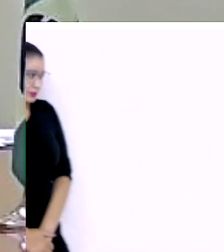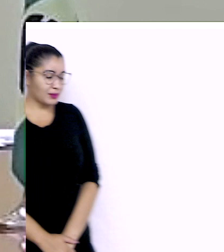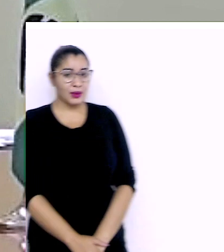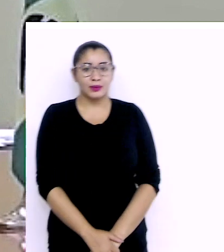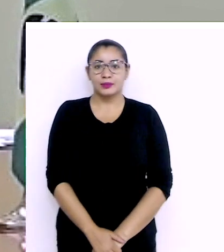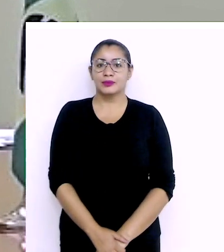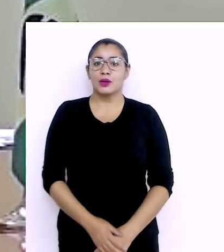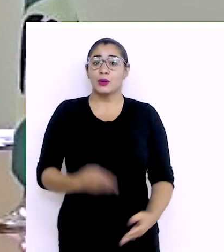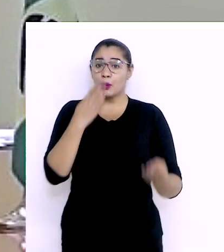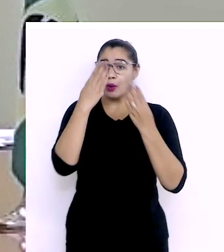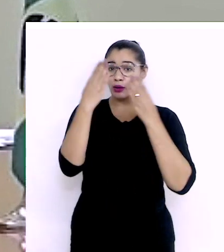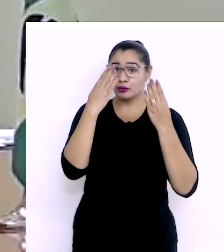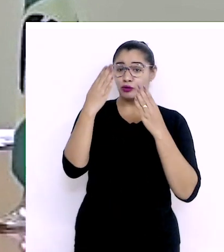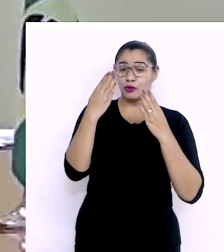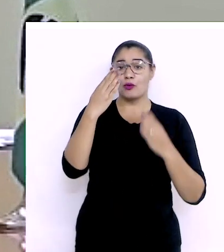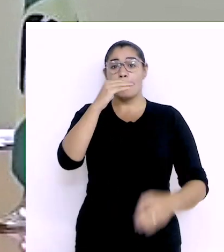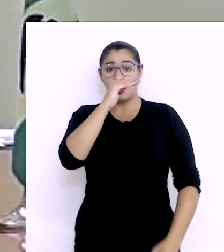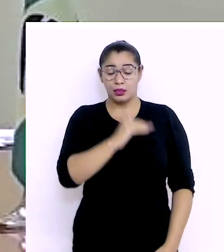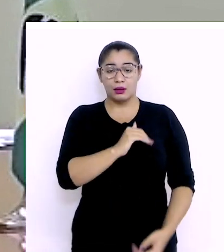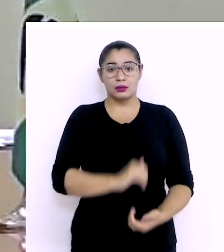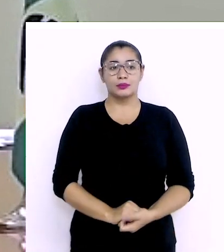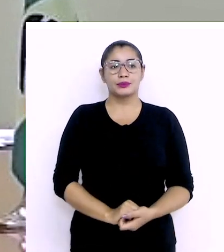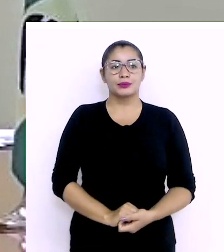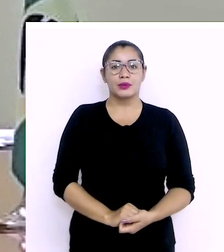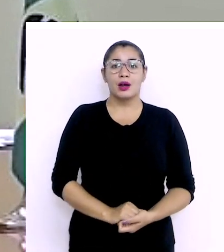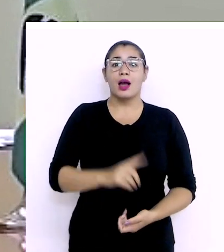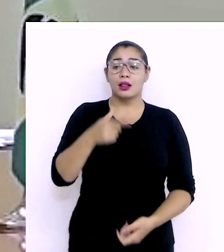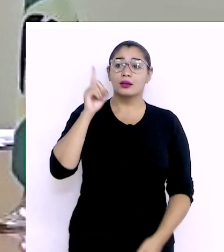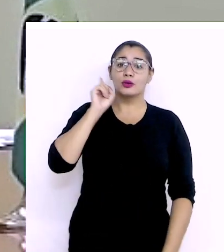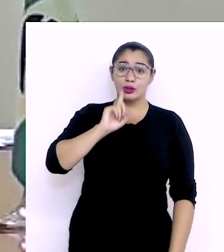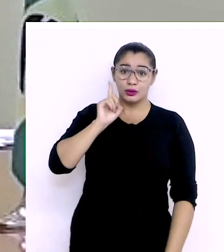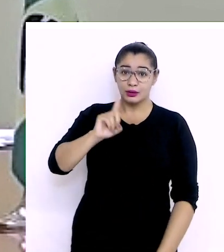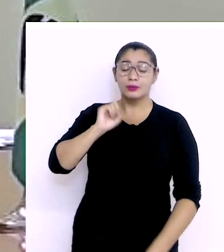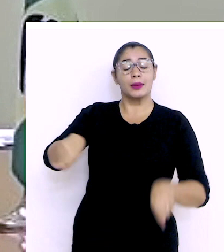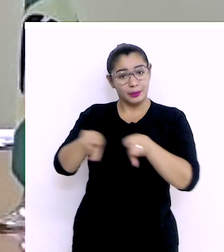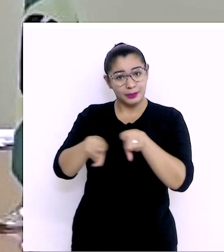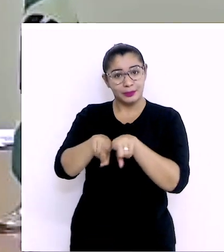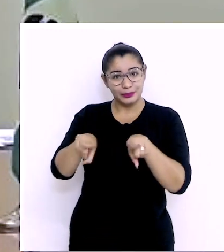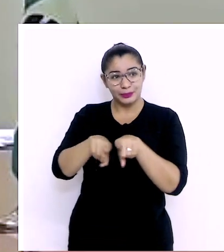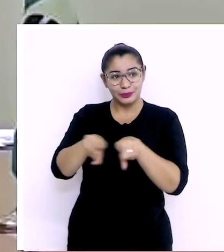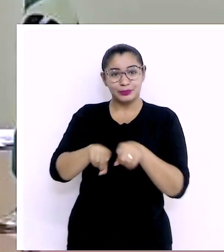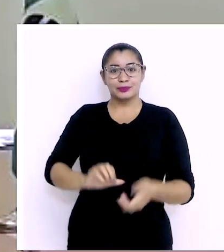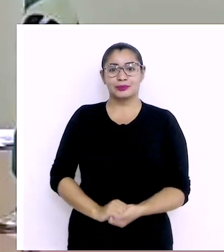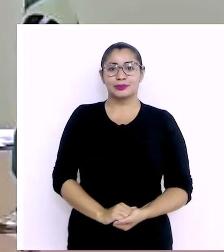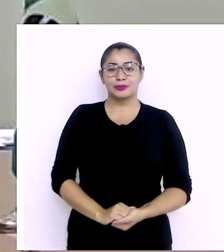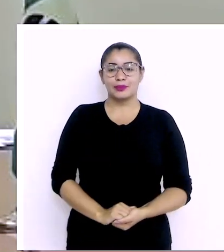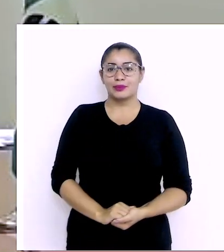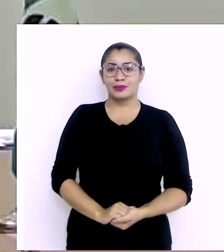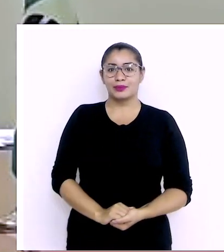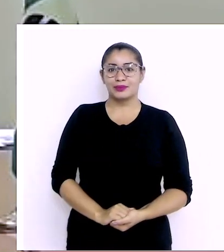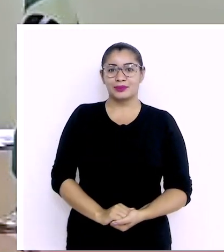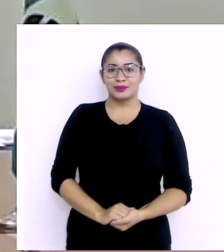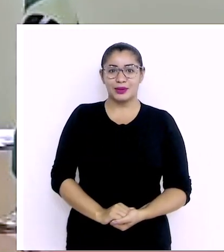menor do que o de investidores mais tradicionais, além dos Estados Unidos, também os países europeus. Mas o fluxo nestes